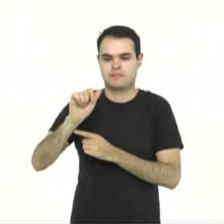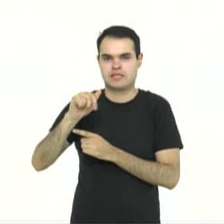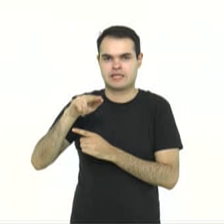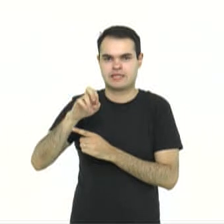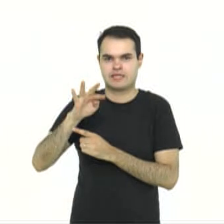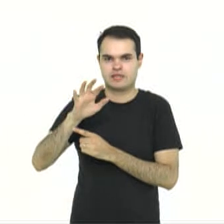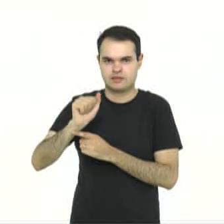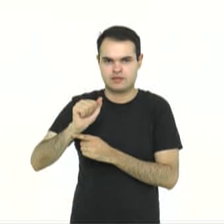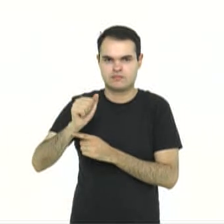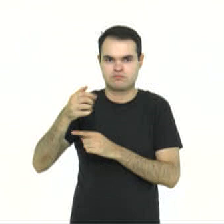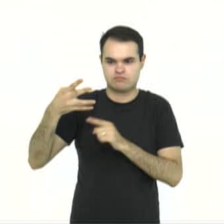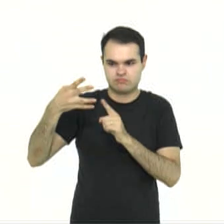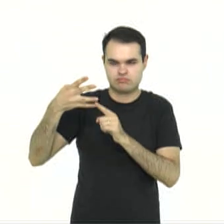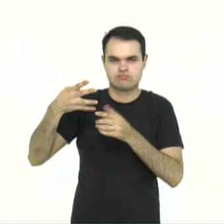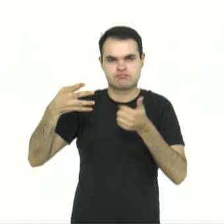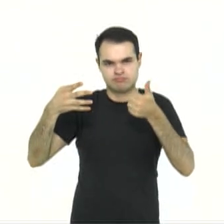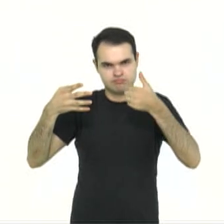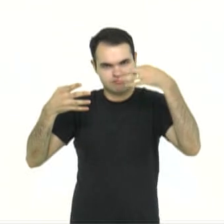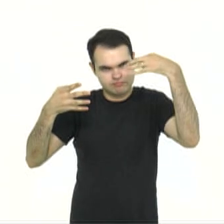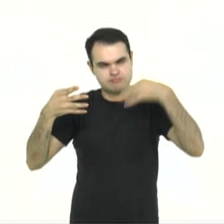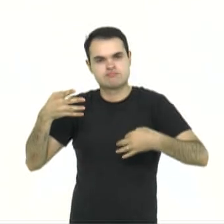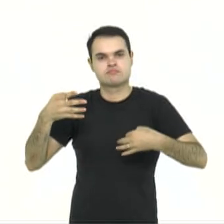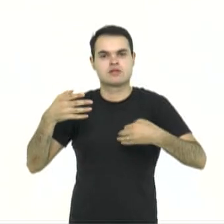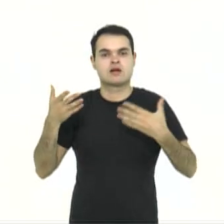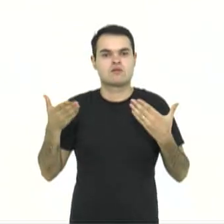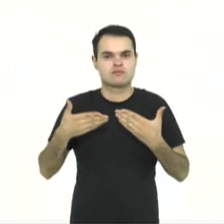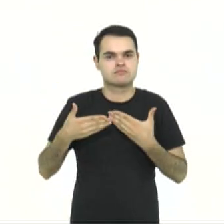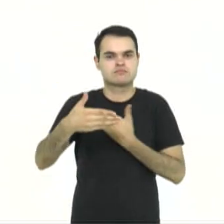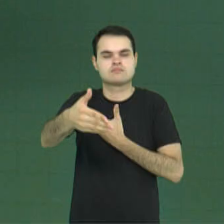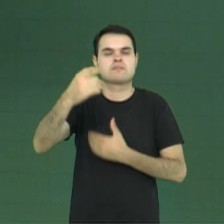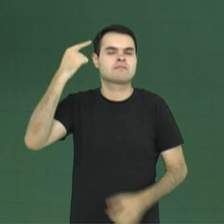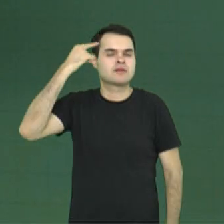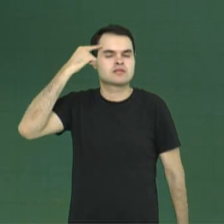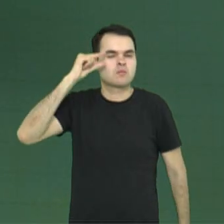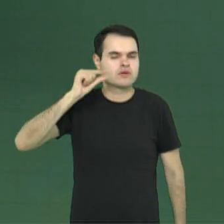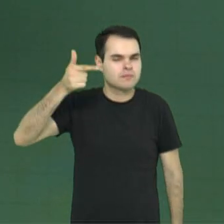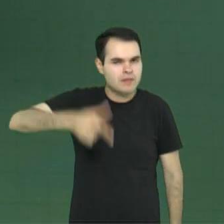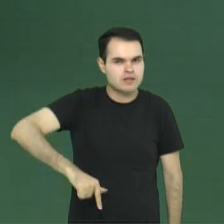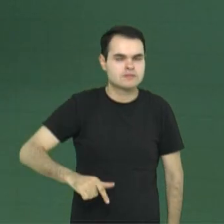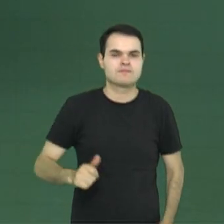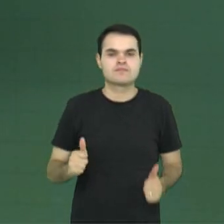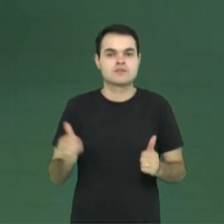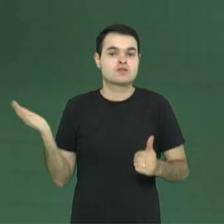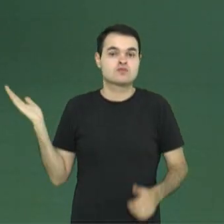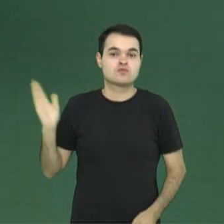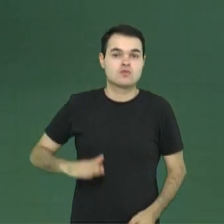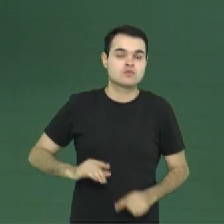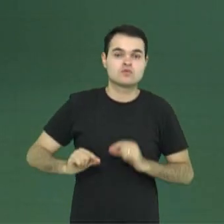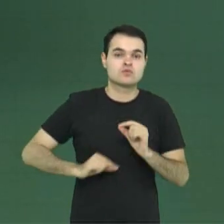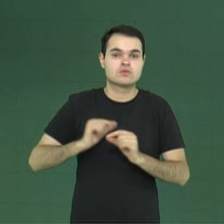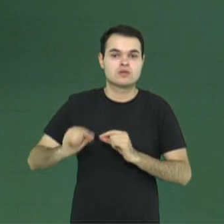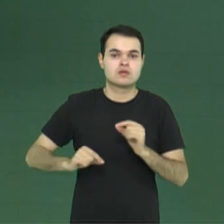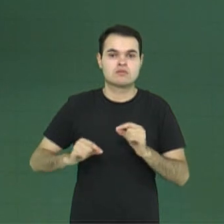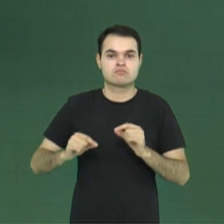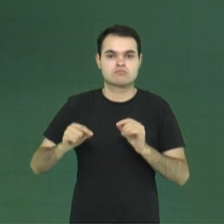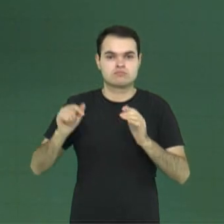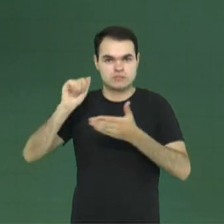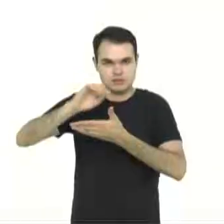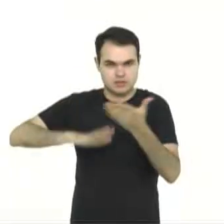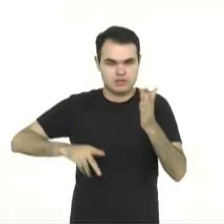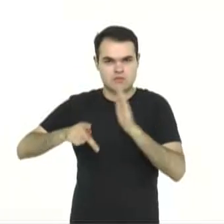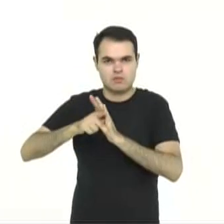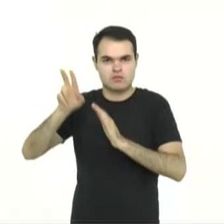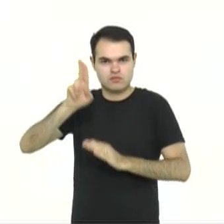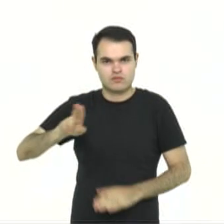Plaquetas? Acertou. Belezinha? Vamos para o nosso exercício para pensar um pouquinho mais. Eu trouxe aqui um exercício da Mackenzie que mostra. A